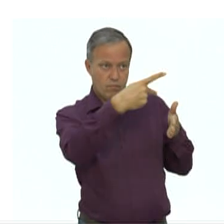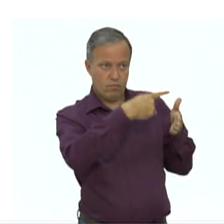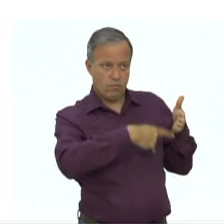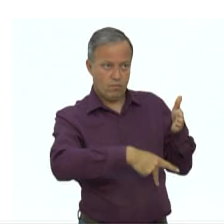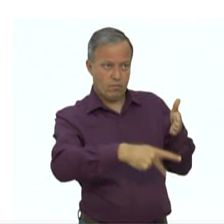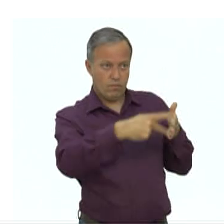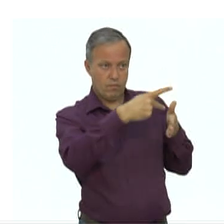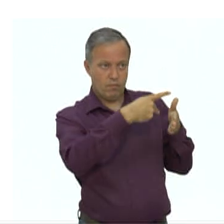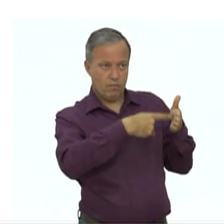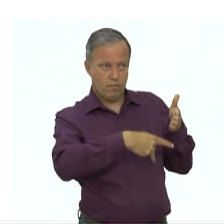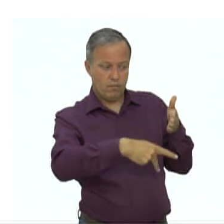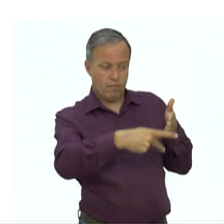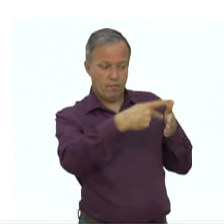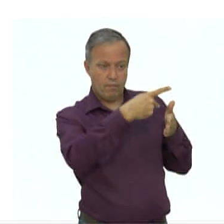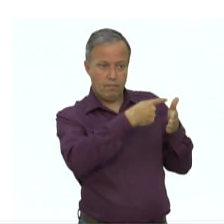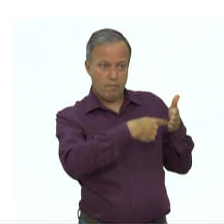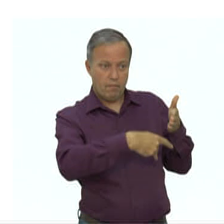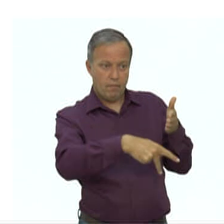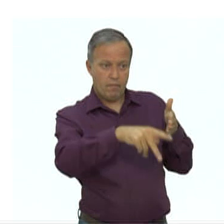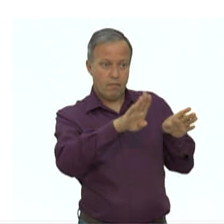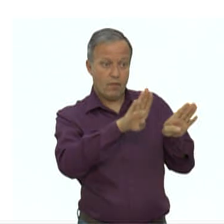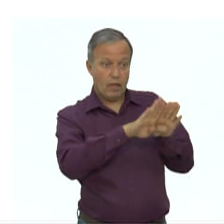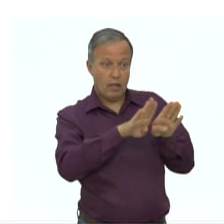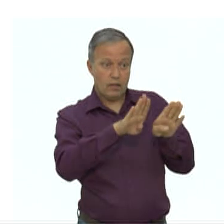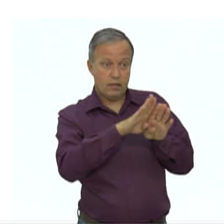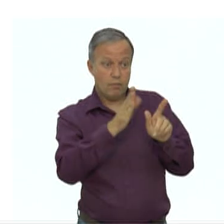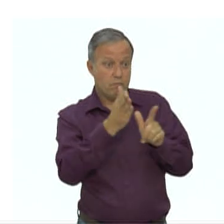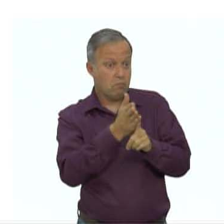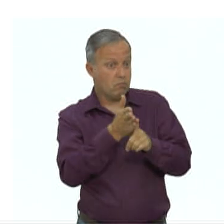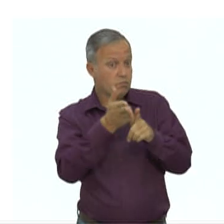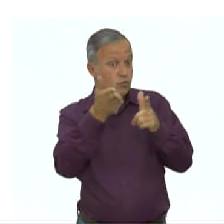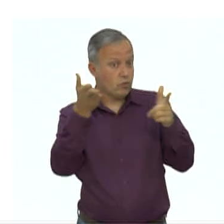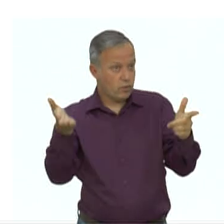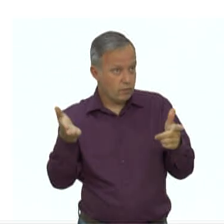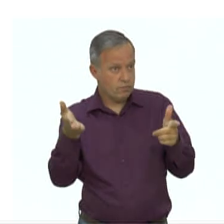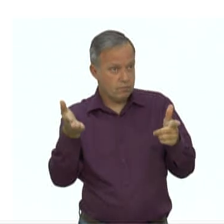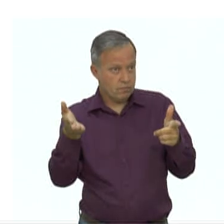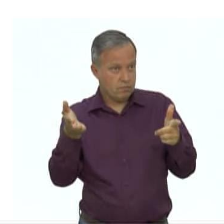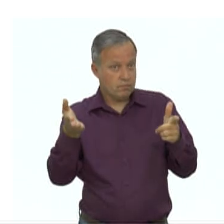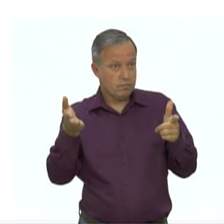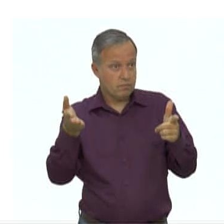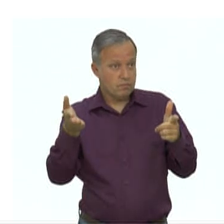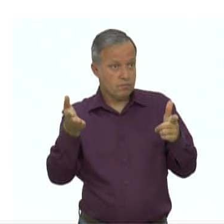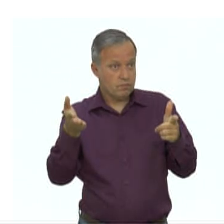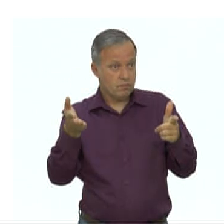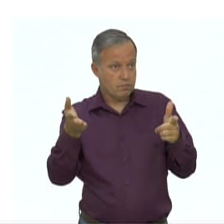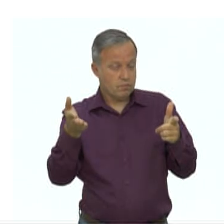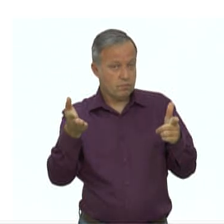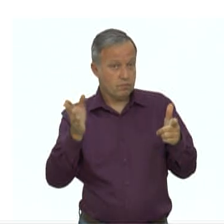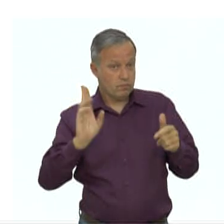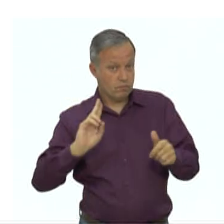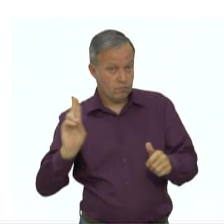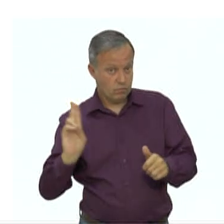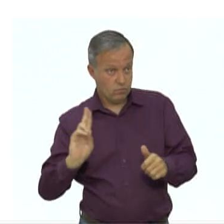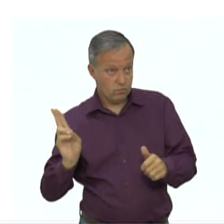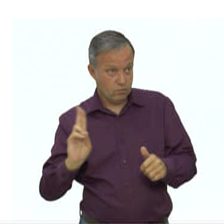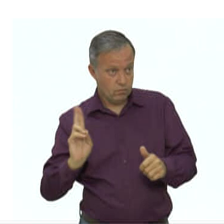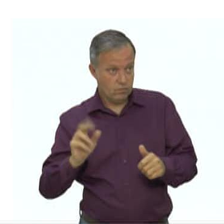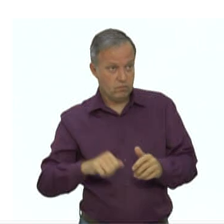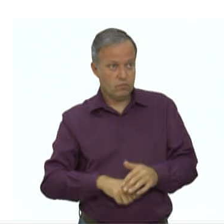seja, escritor e jornalista deste país. Sua obra comprometida com